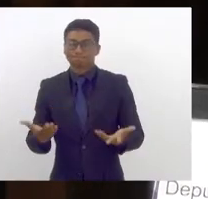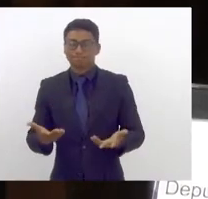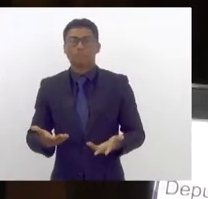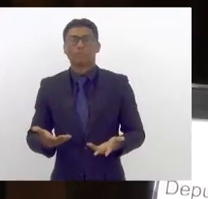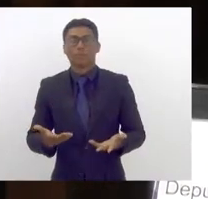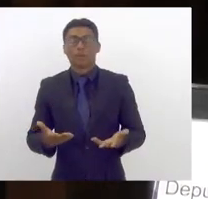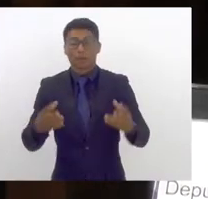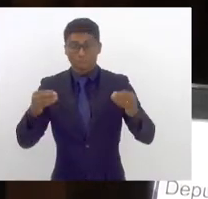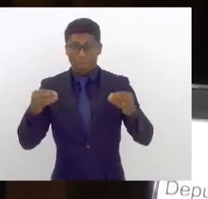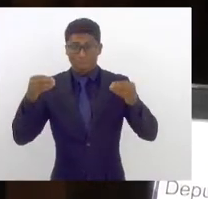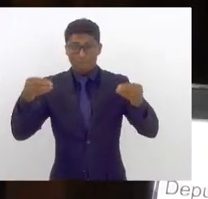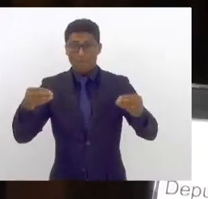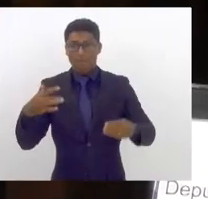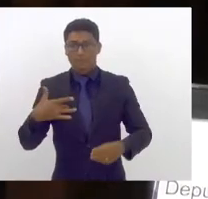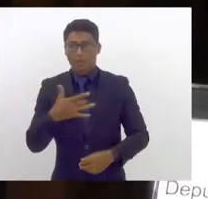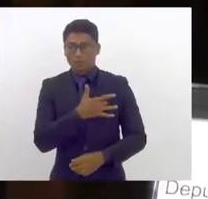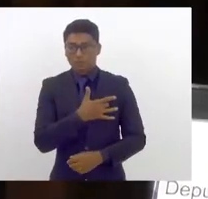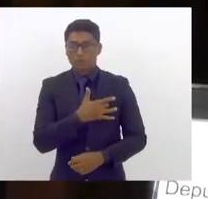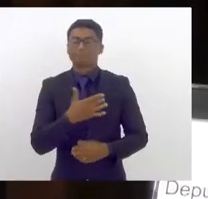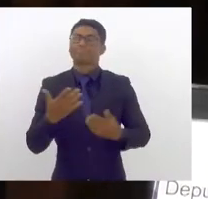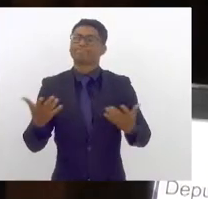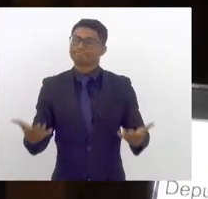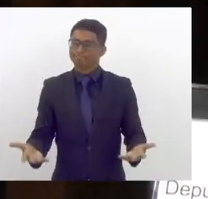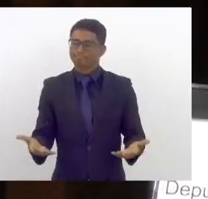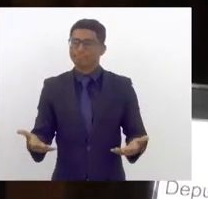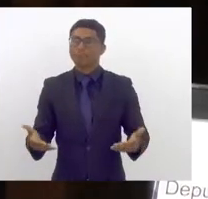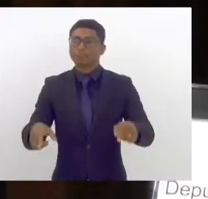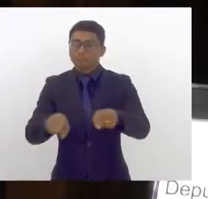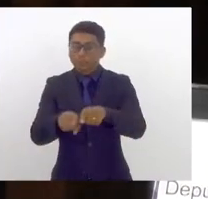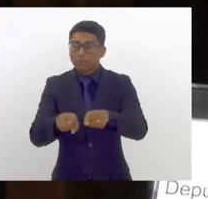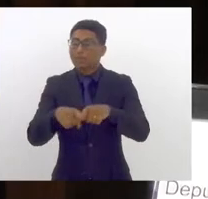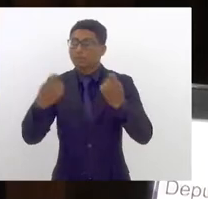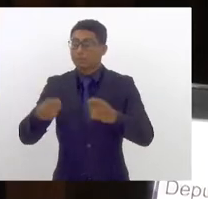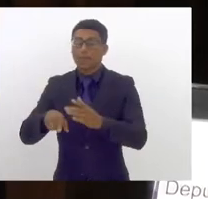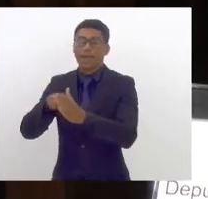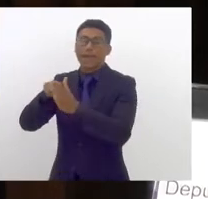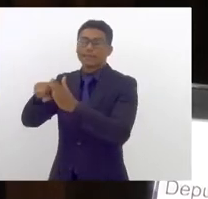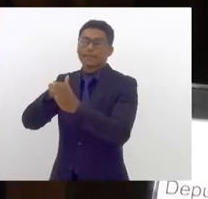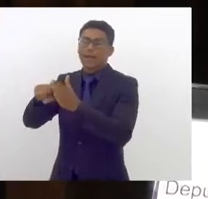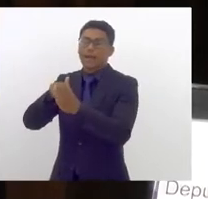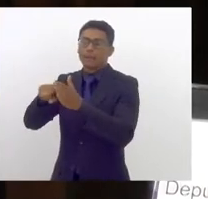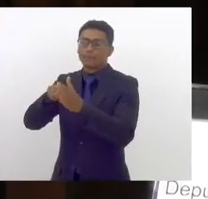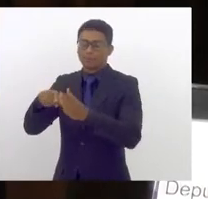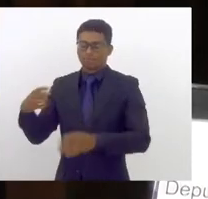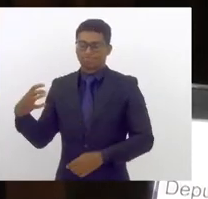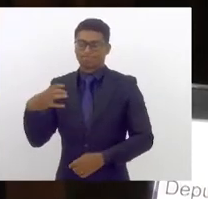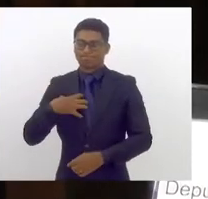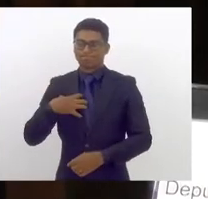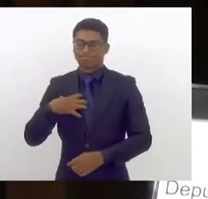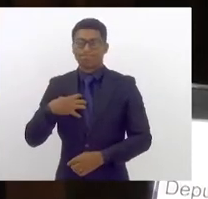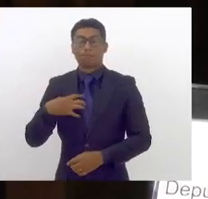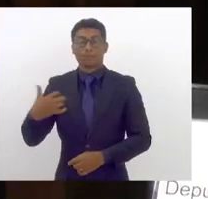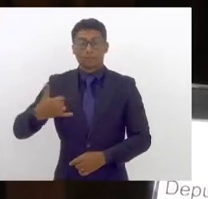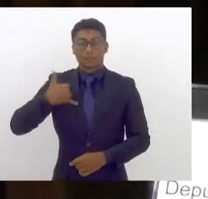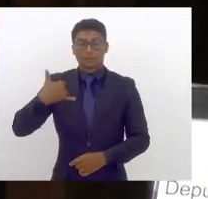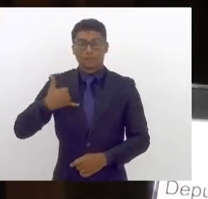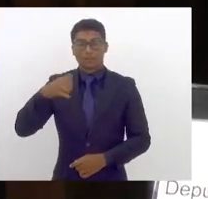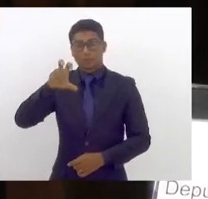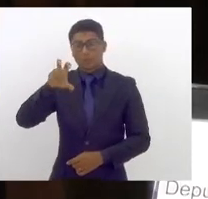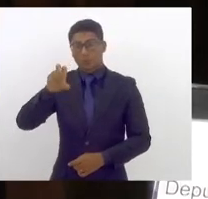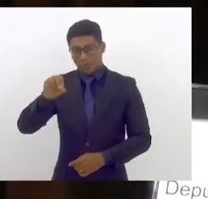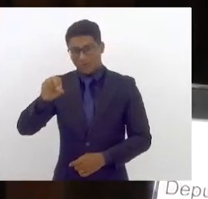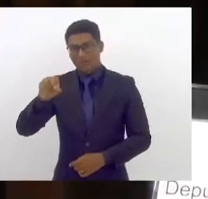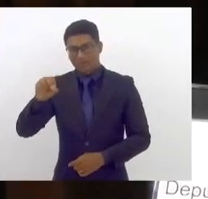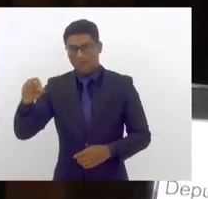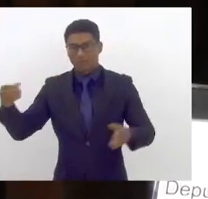da Saúde ele traz a questão do rastreio da mamografia a partir dos 50 anos de idade então de 50 a